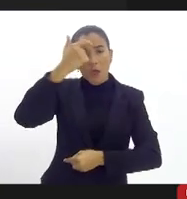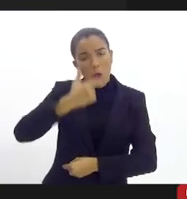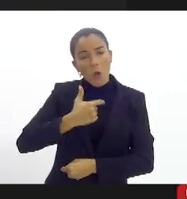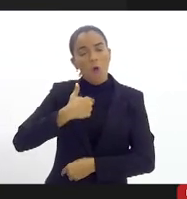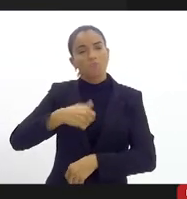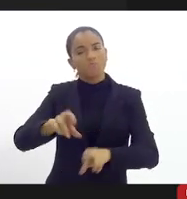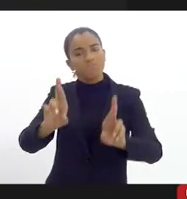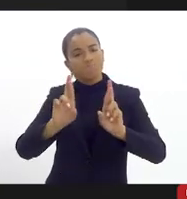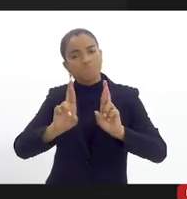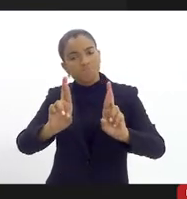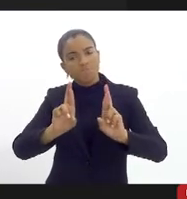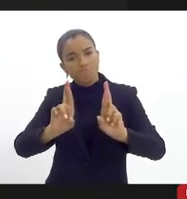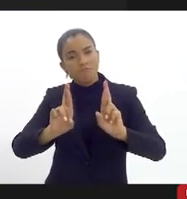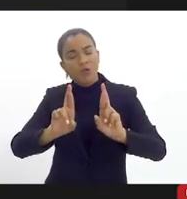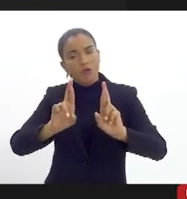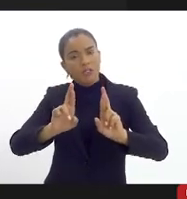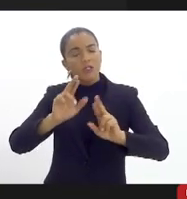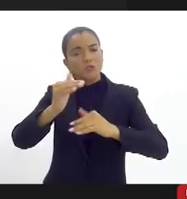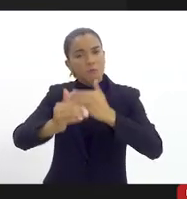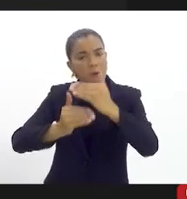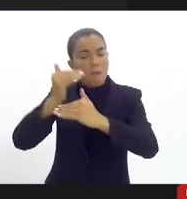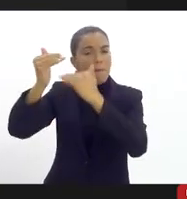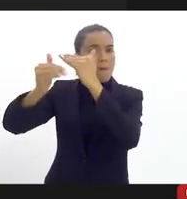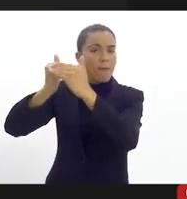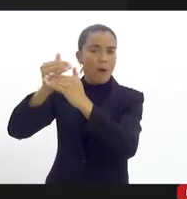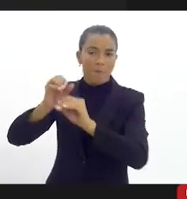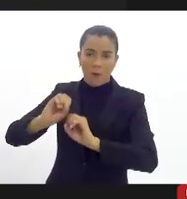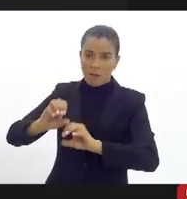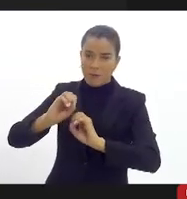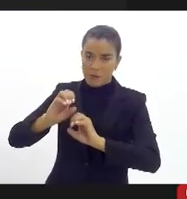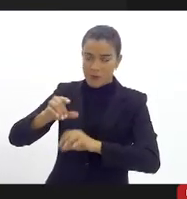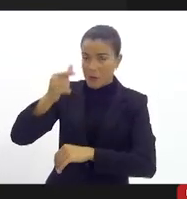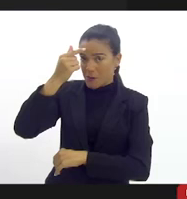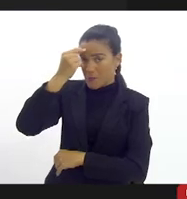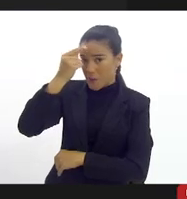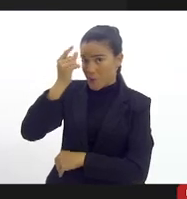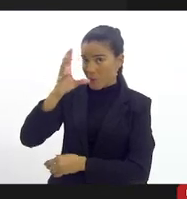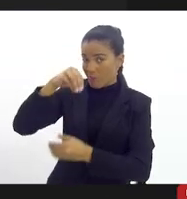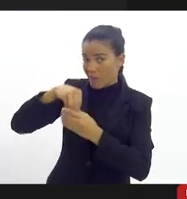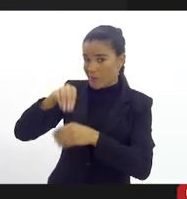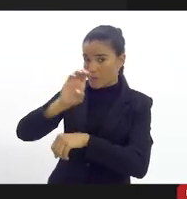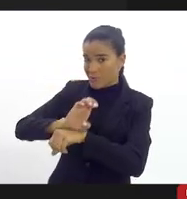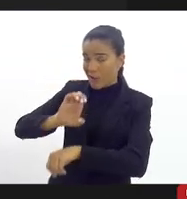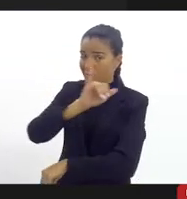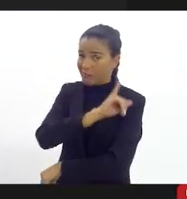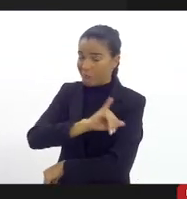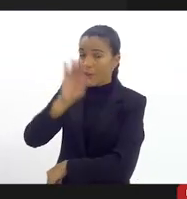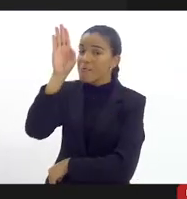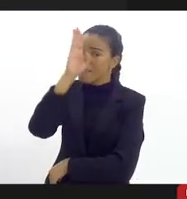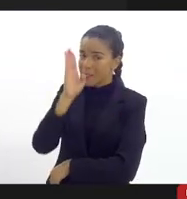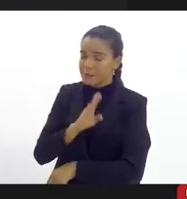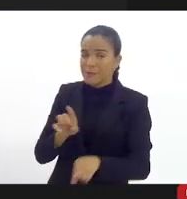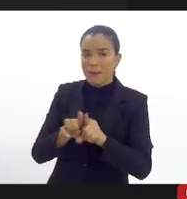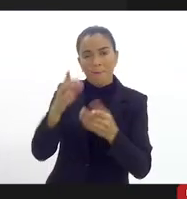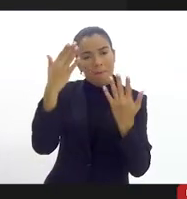que isso redundem ganhos para o ensino superior né no nosso estado em paz parabéns